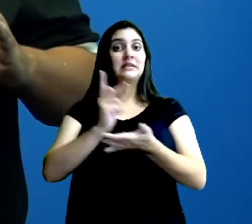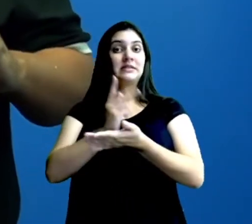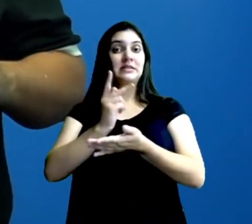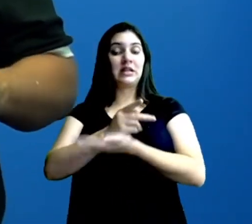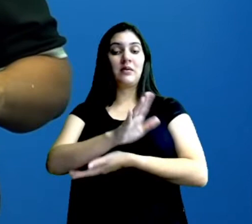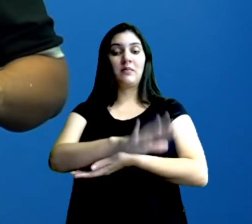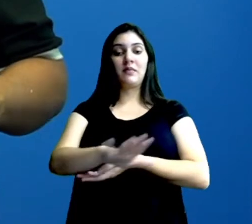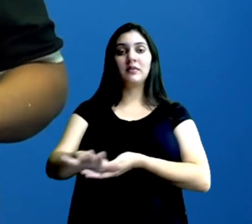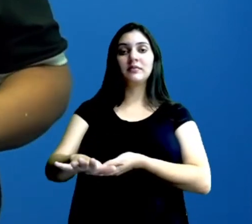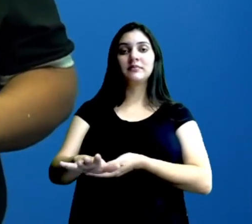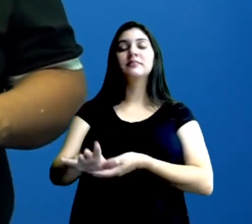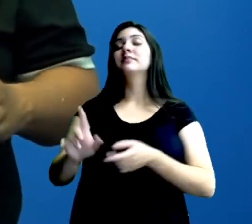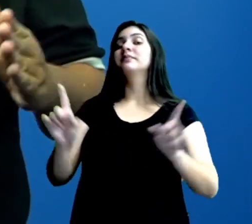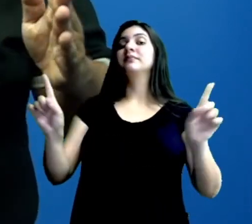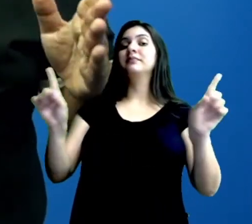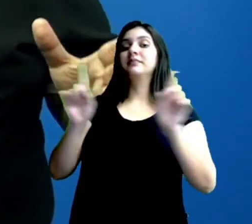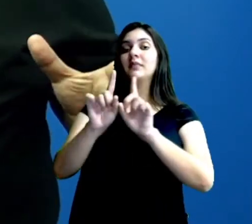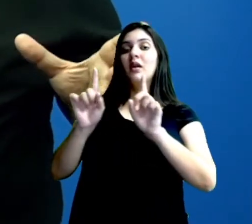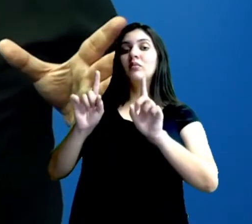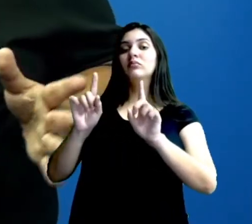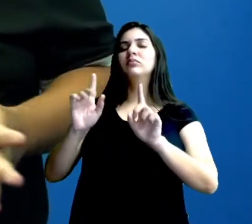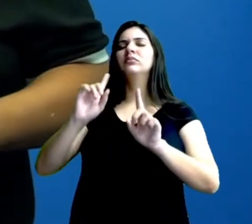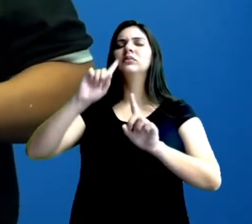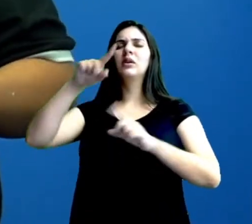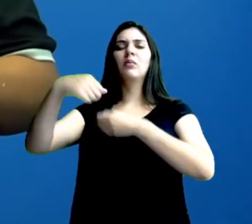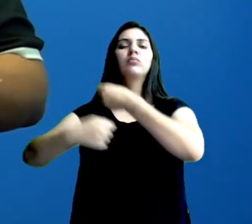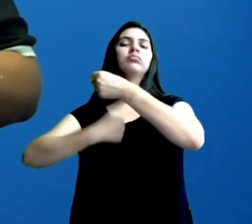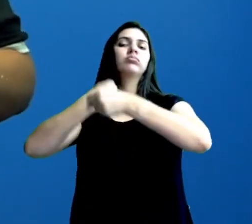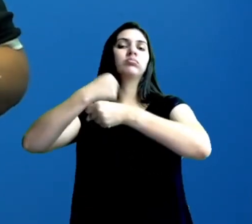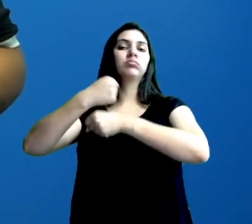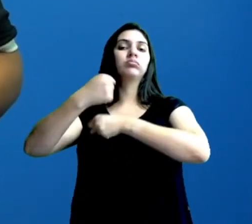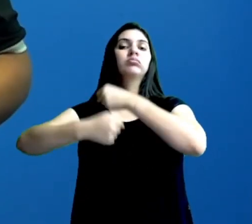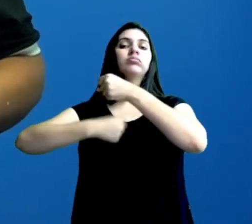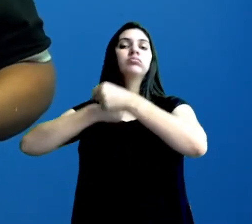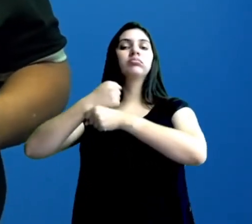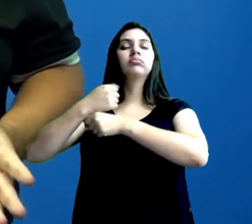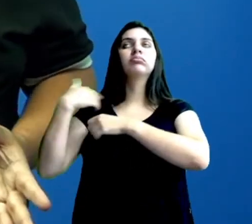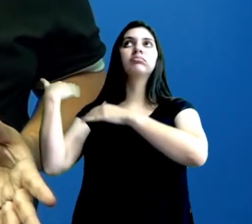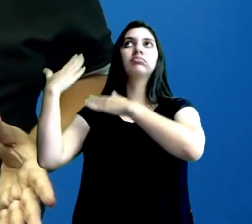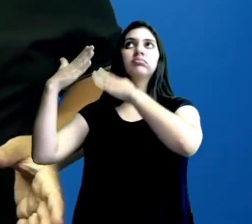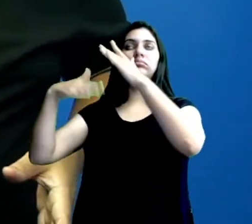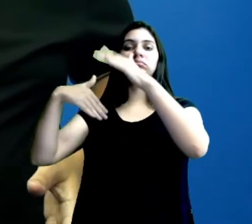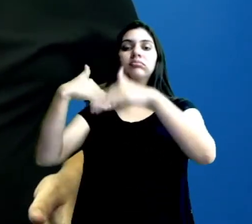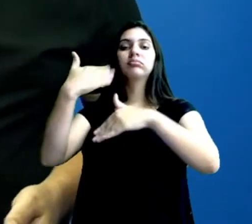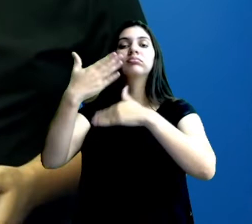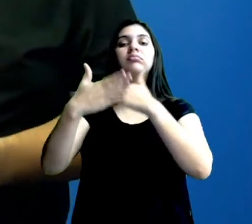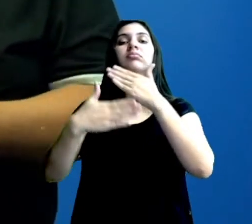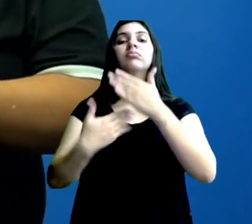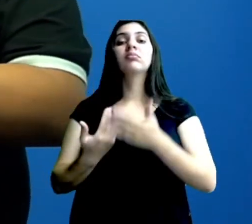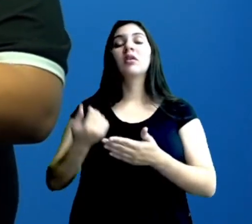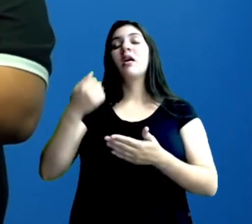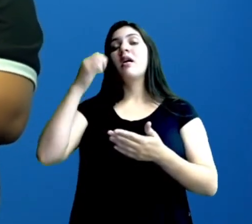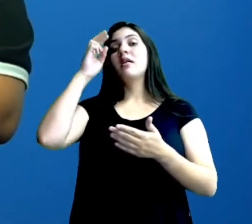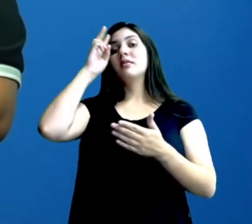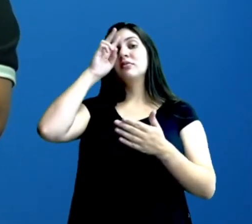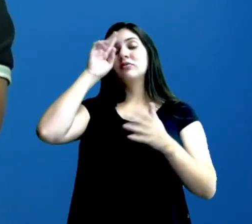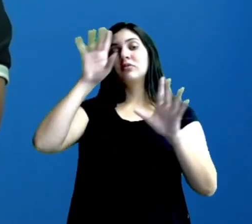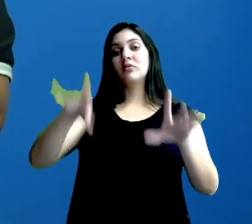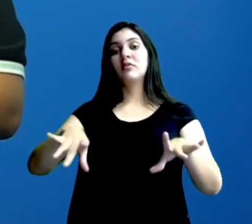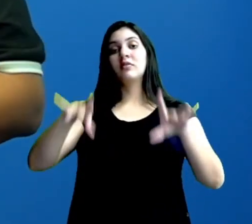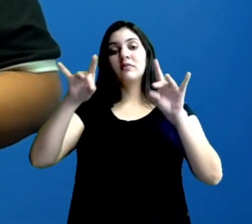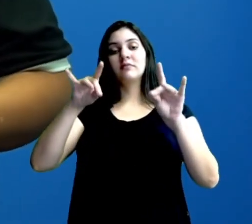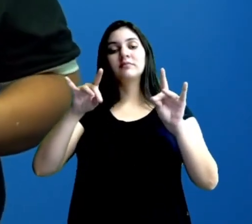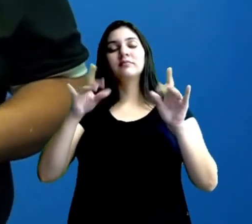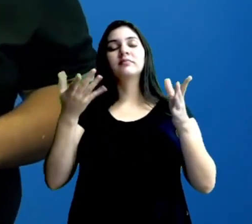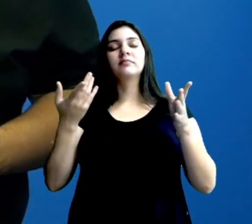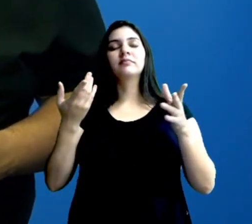crianças? Não. Com o passar do tempo, os contos de fada eles foram se aprimorando e foram destinados